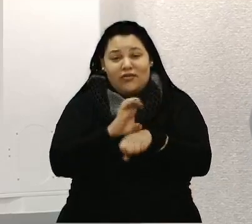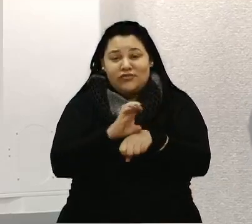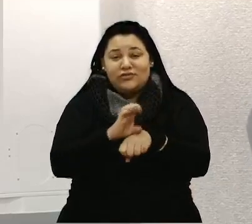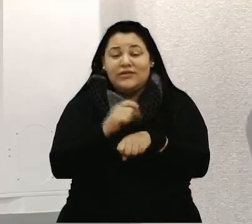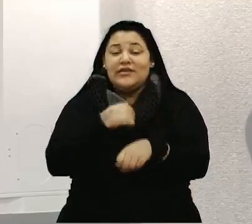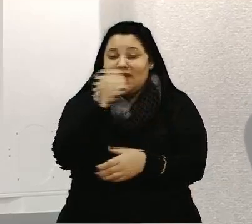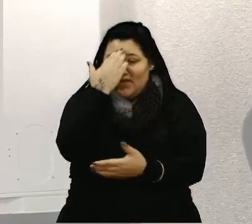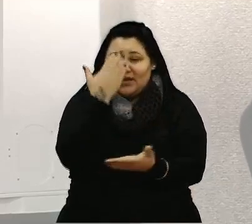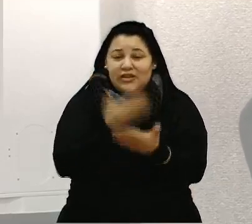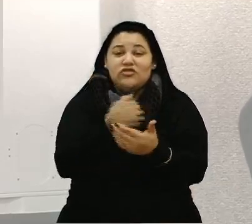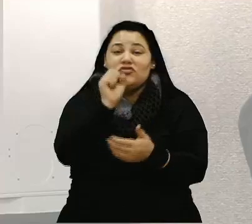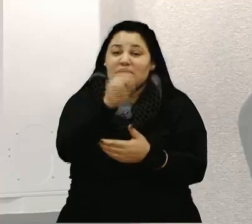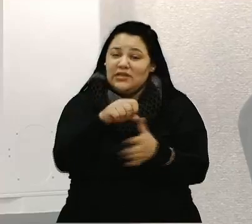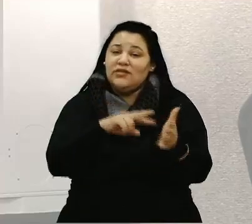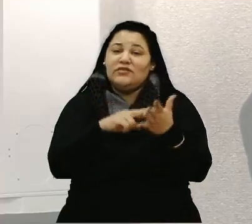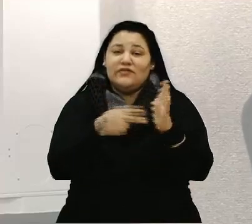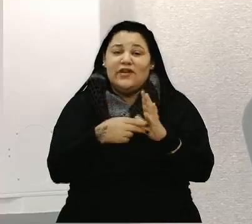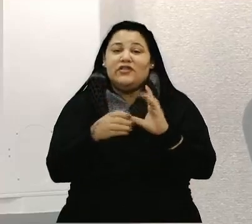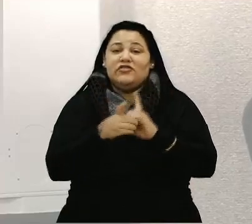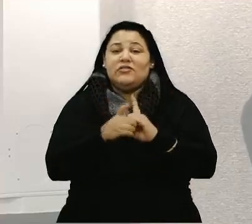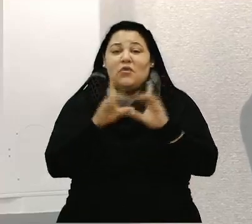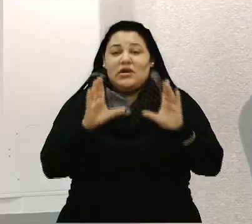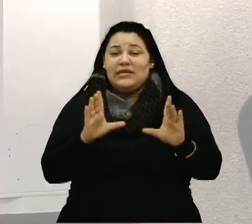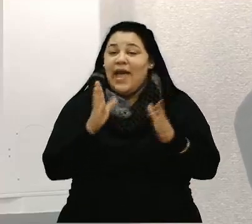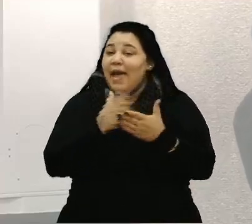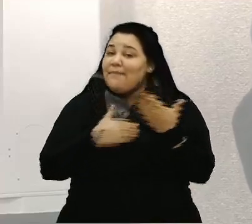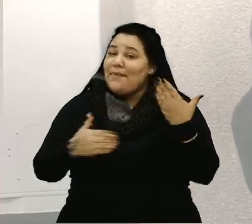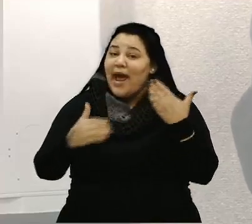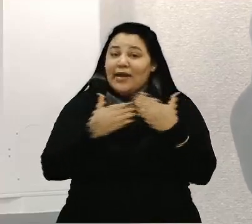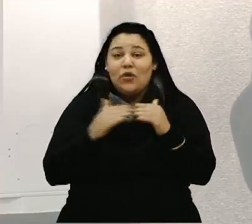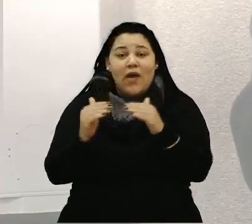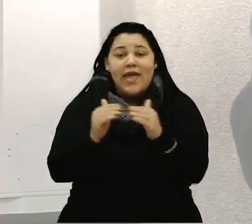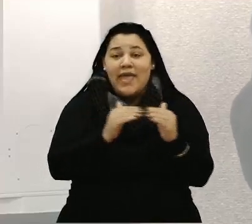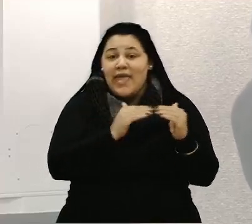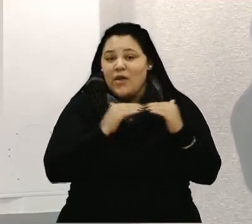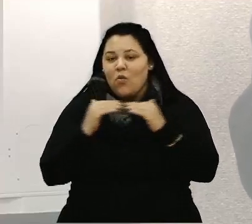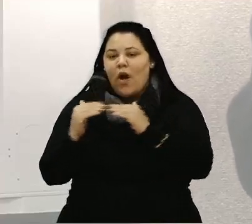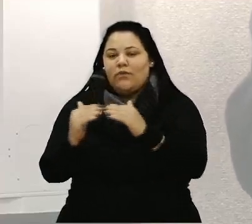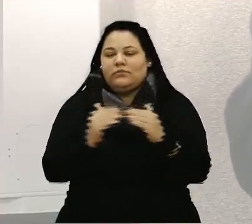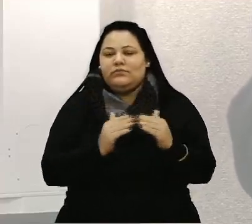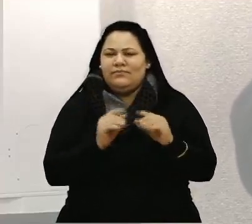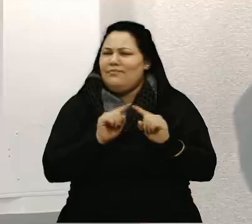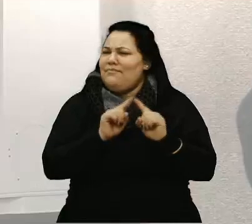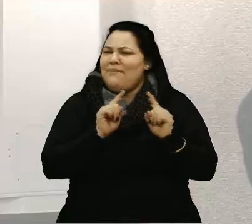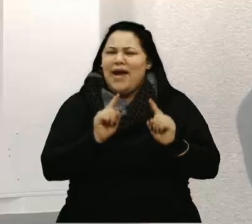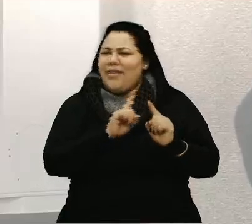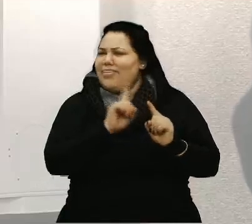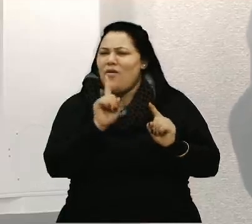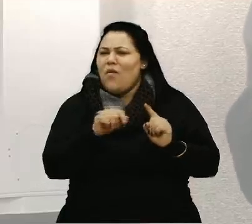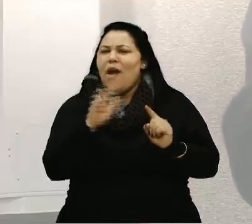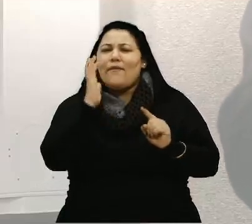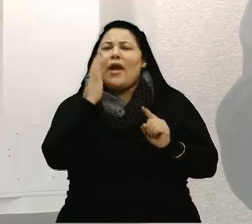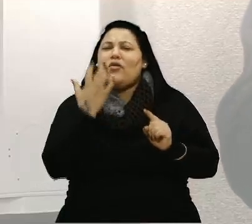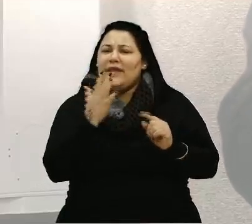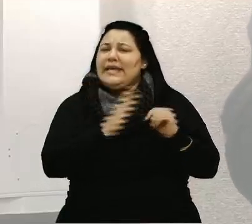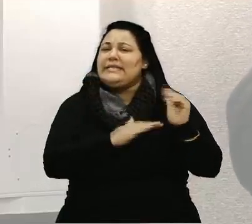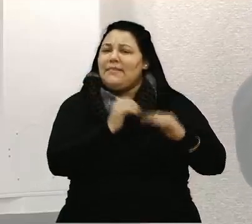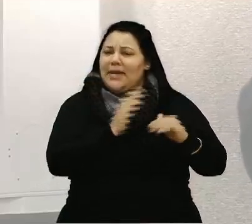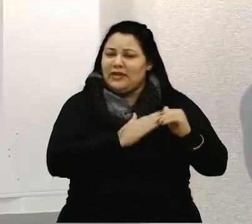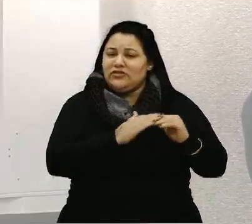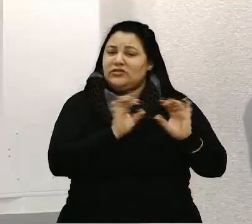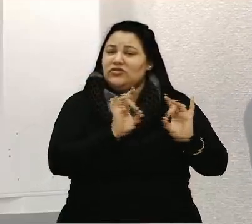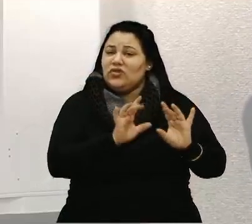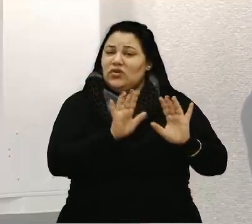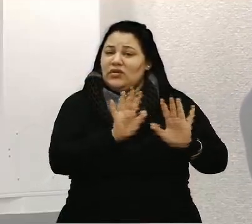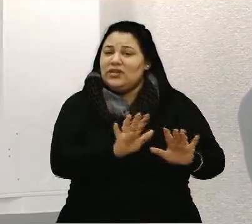seja democracia. Mas não é assim que a gente está vendo. Então, eu só queria deixar aqui claro que eu não sou de